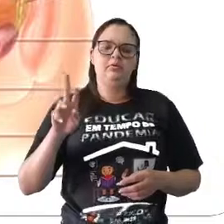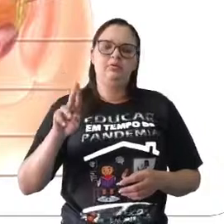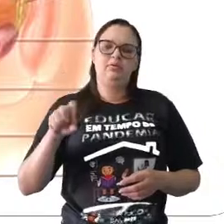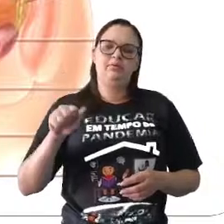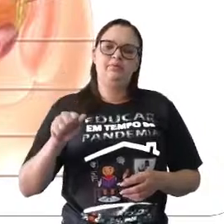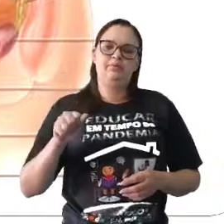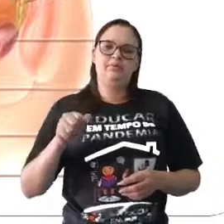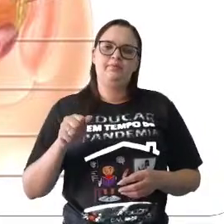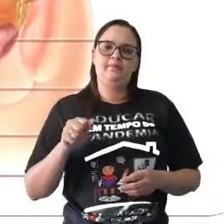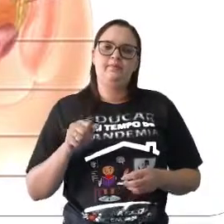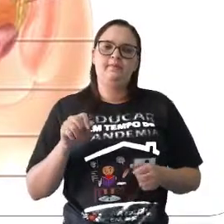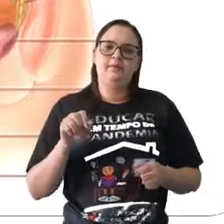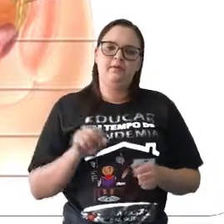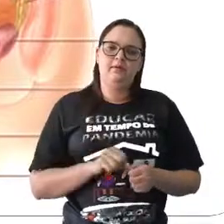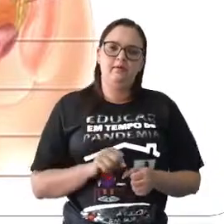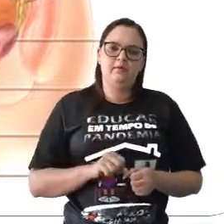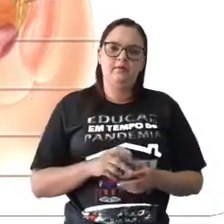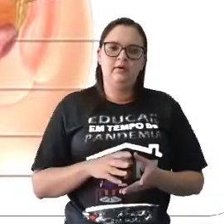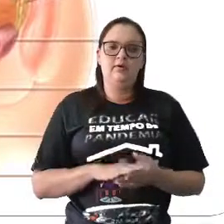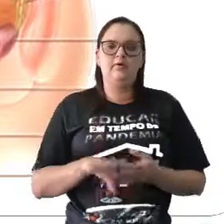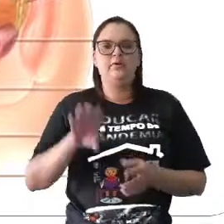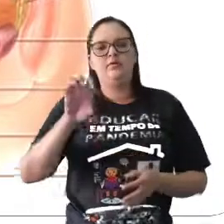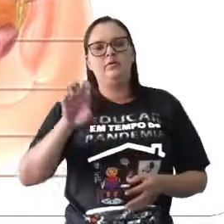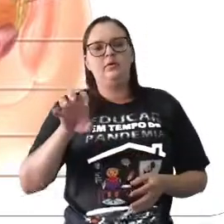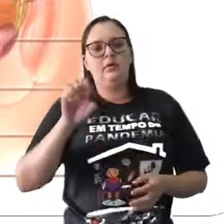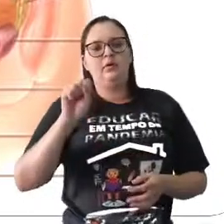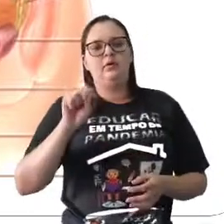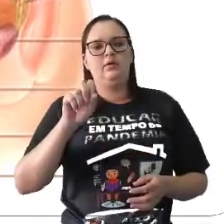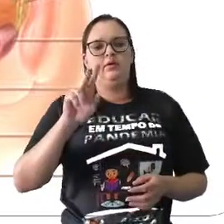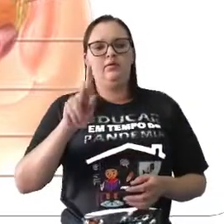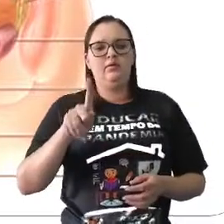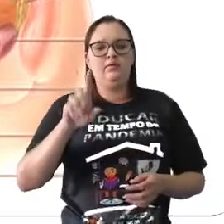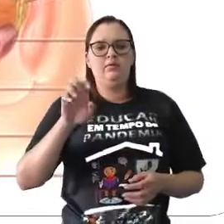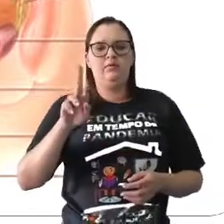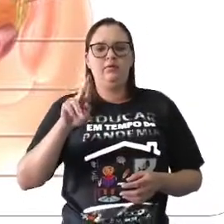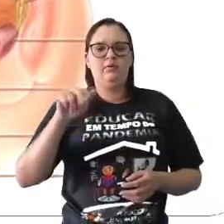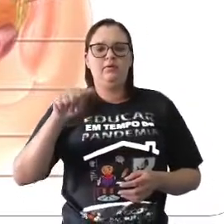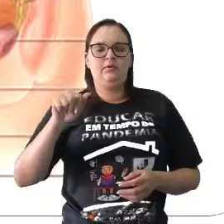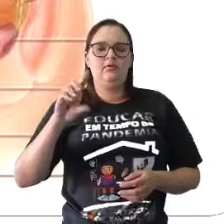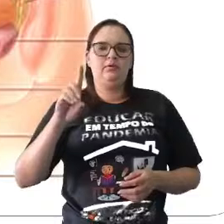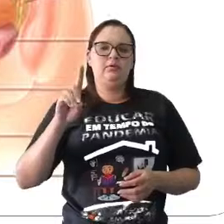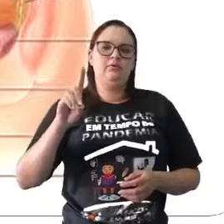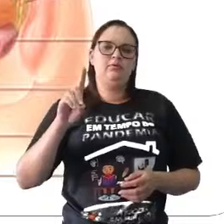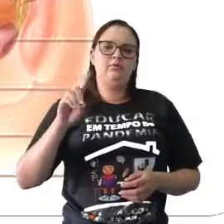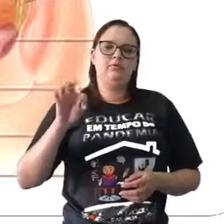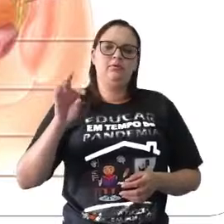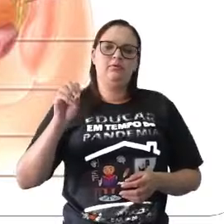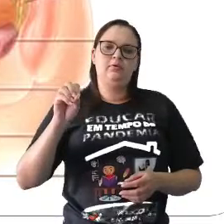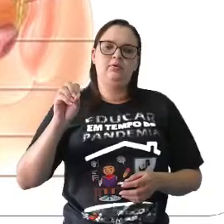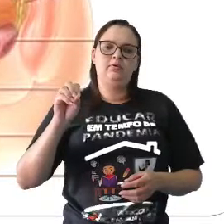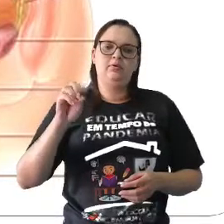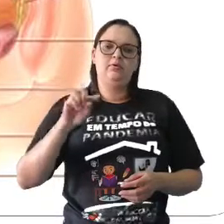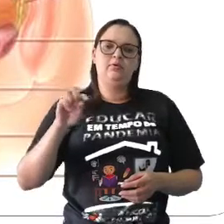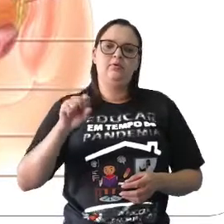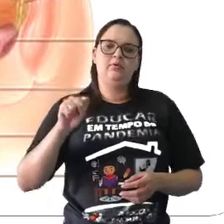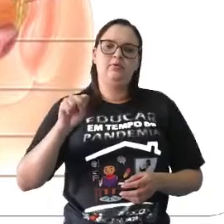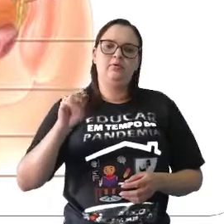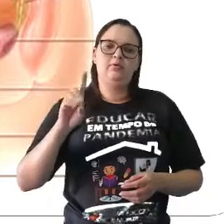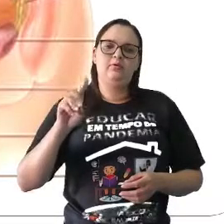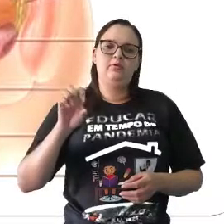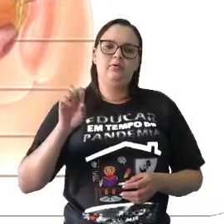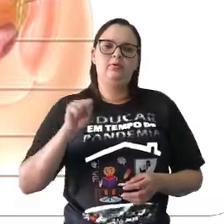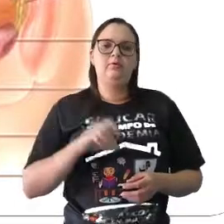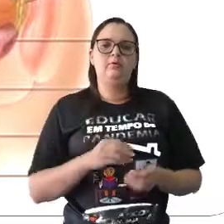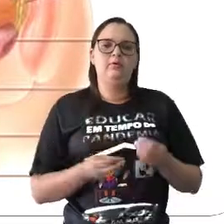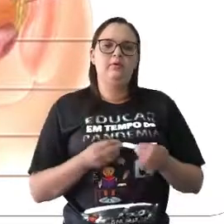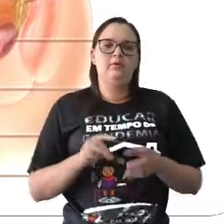vão utilizar ou não durante toda a sua vida sexual, sua vida reprodutora, até a menopausa. Porém, os meninos só